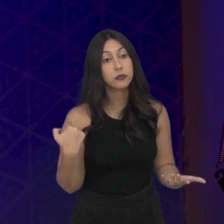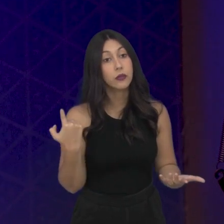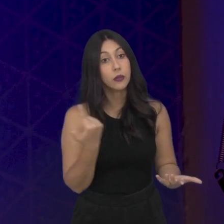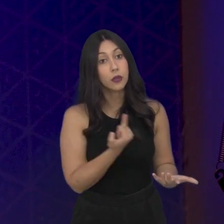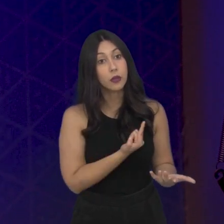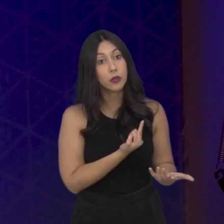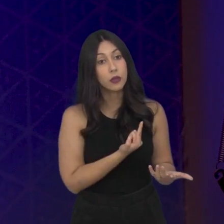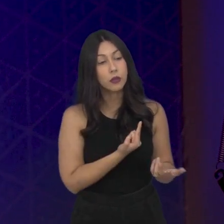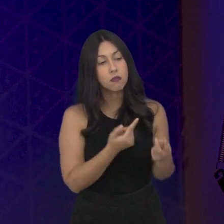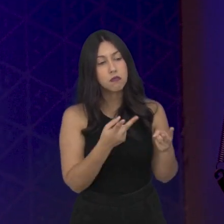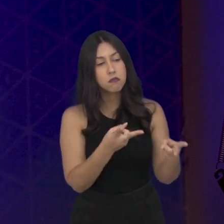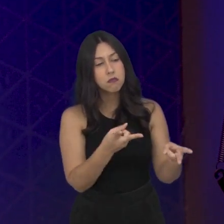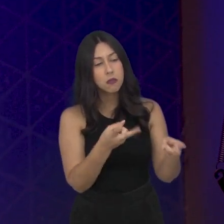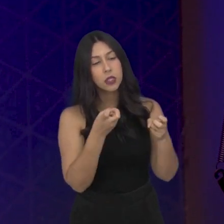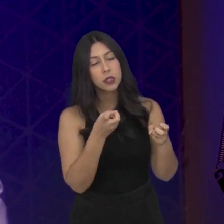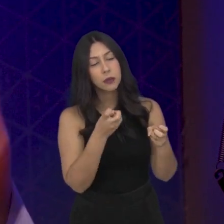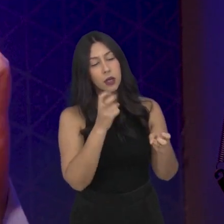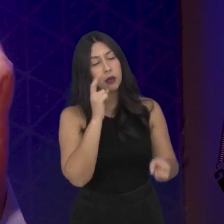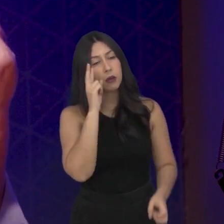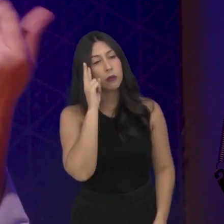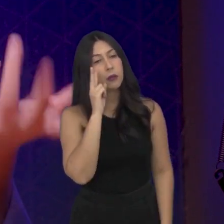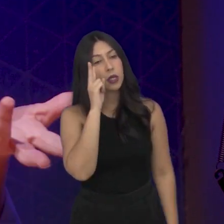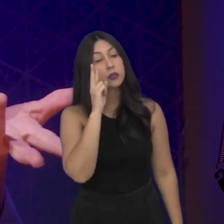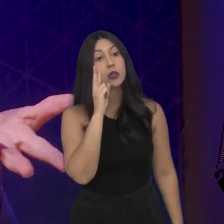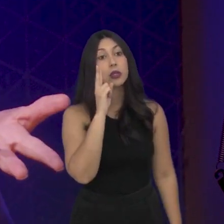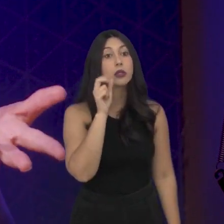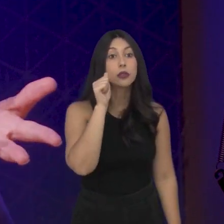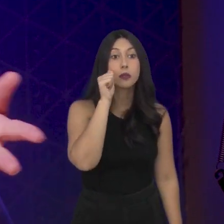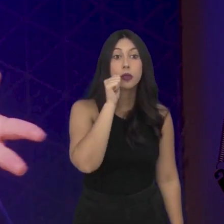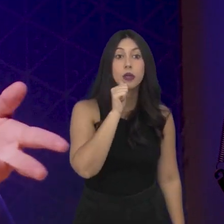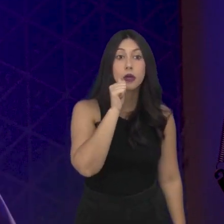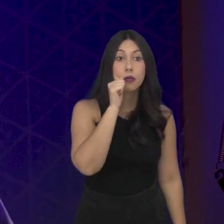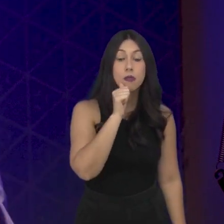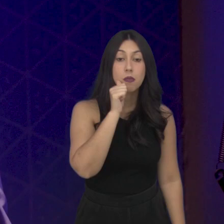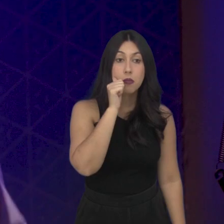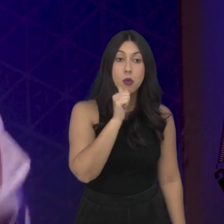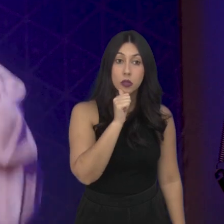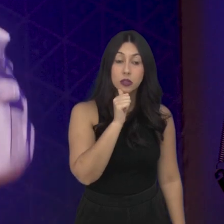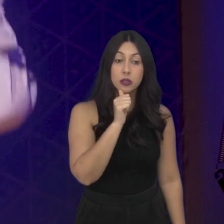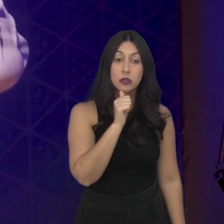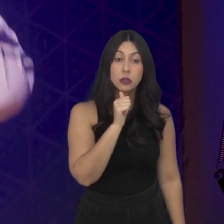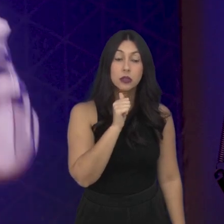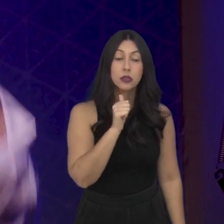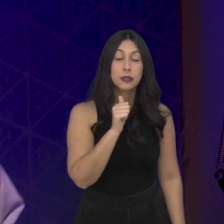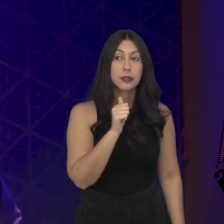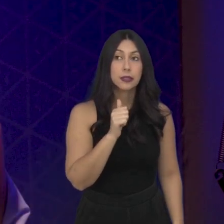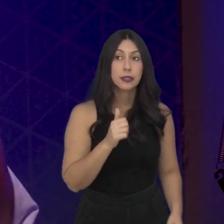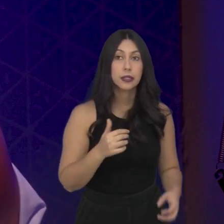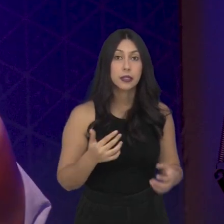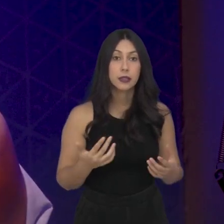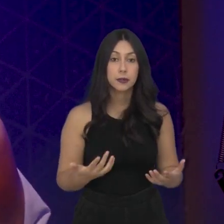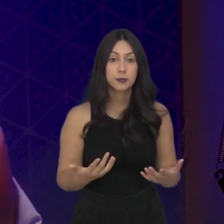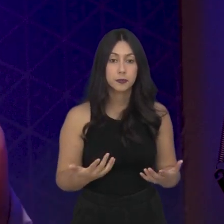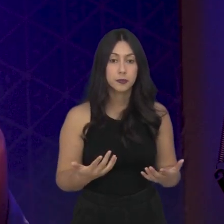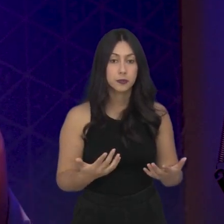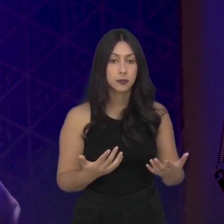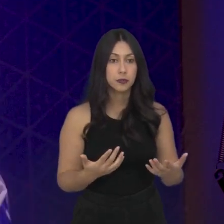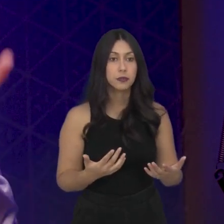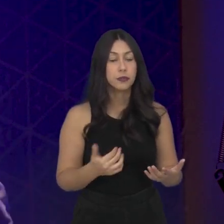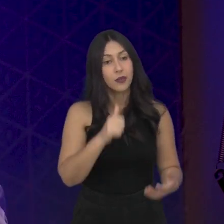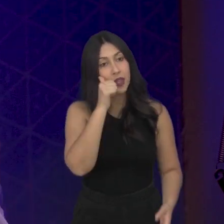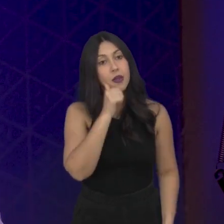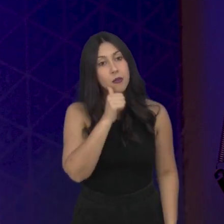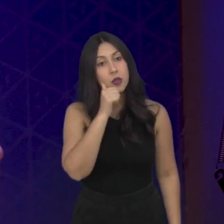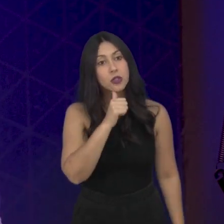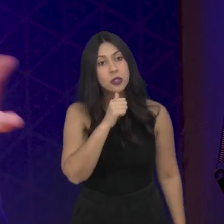gente vai ter então uma história de uma moça, a Yeonjun, que ela tá... Deixa eu ver, é